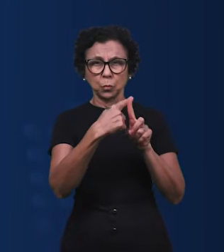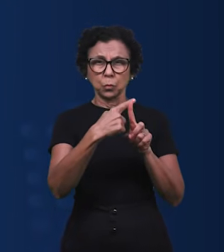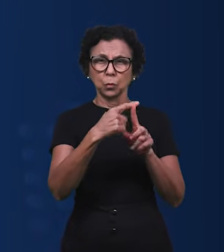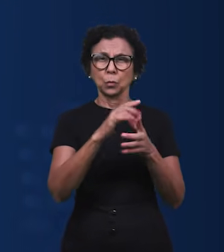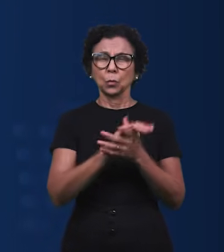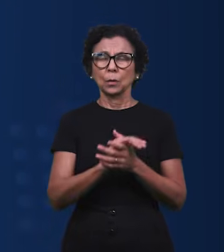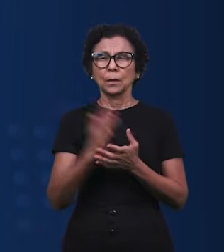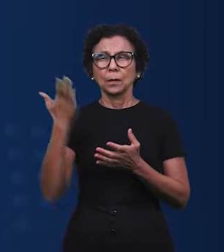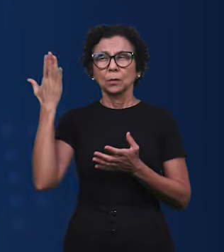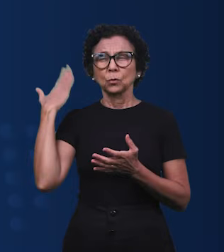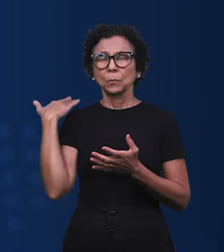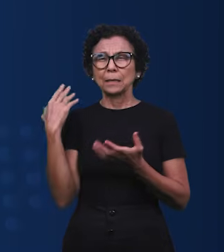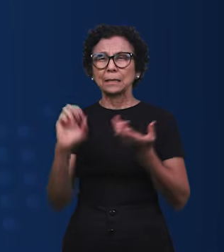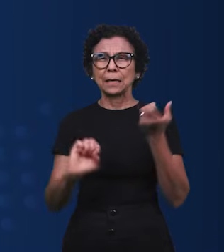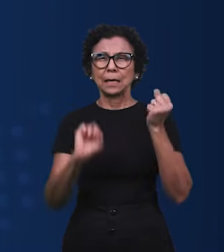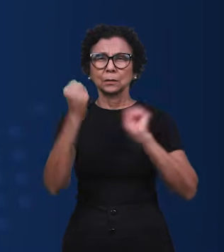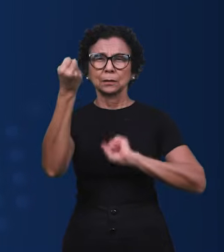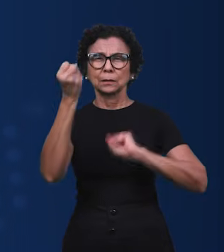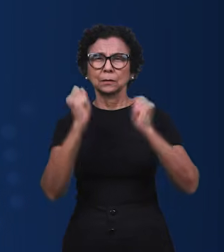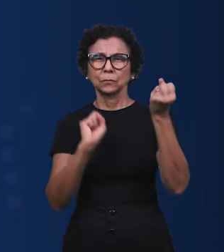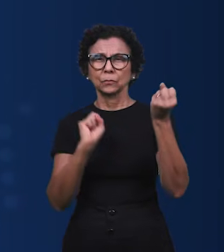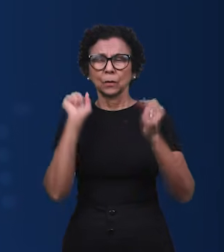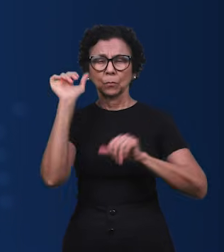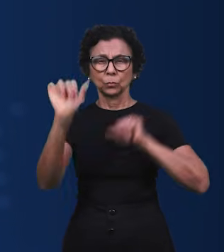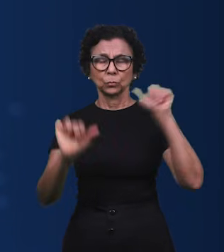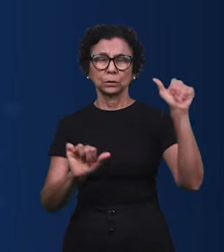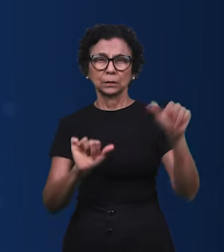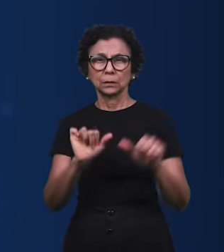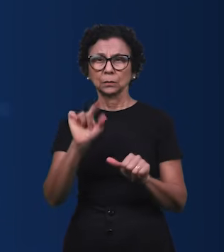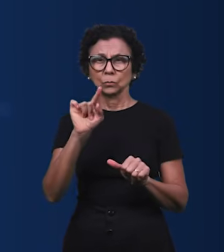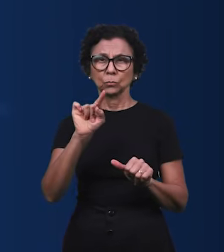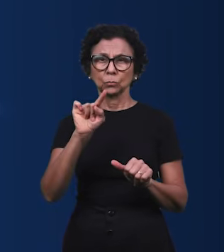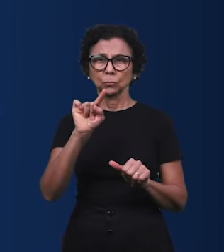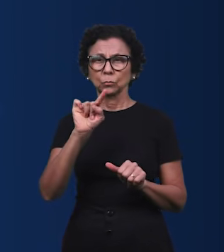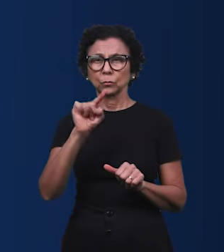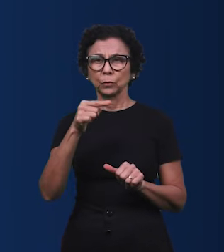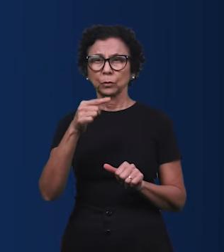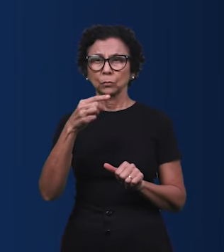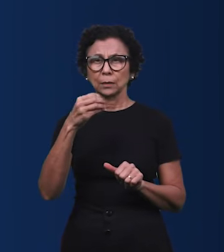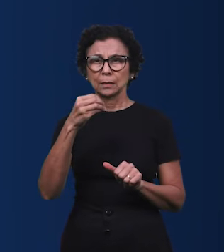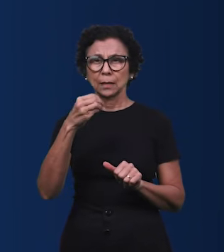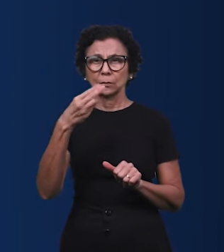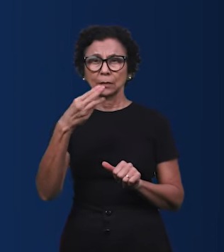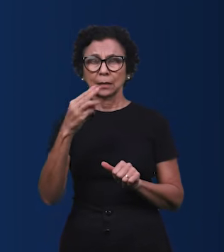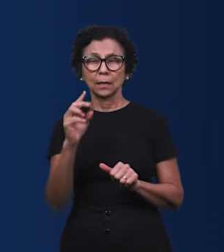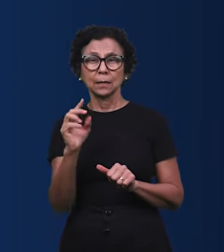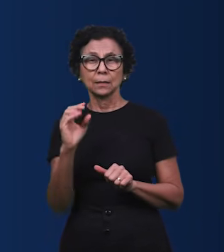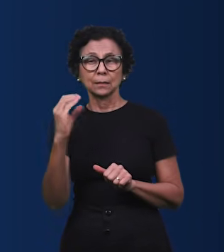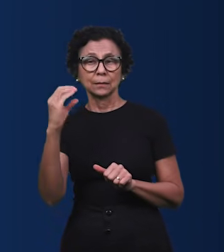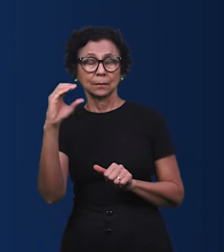Revolução Pré-Industrial 1,3 graus, mas quando a gente analisa ao longo do tempo,